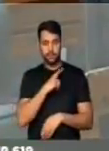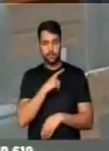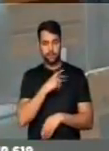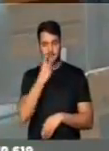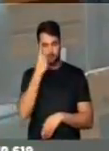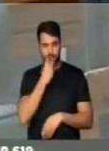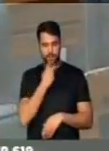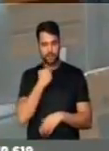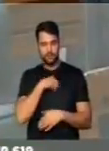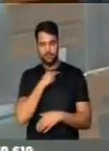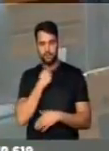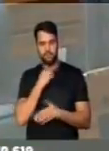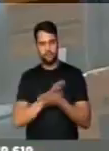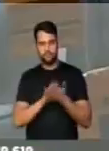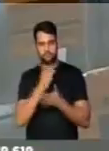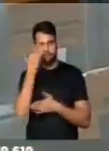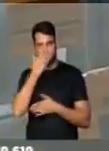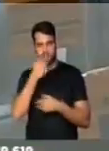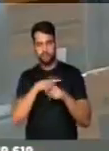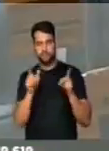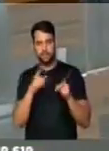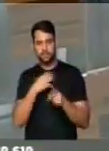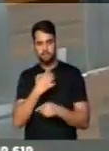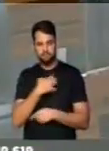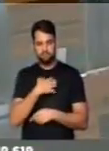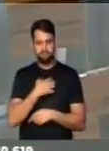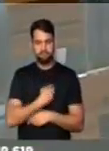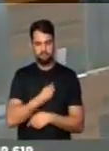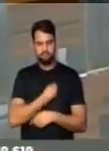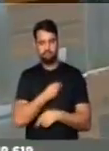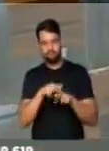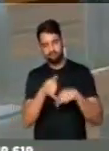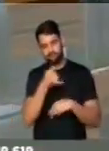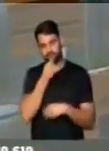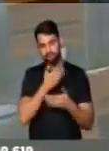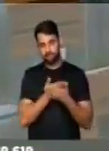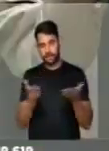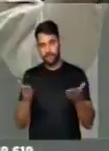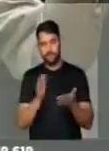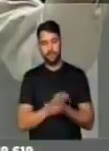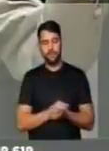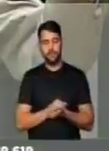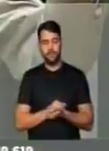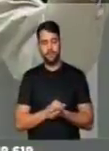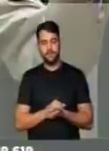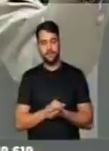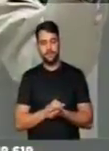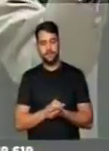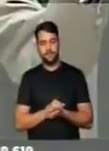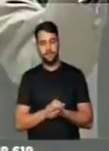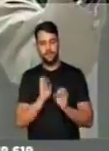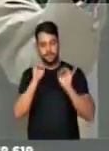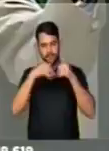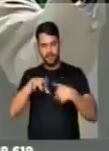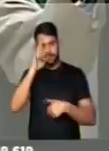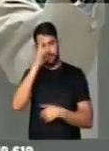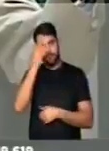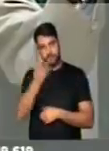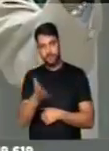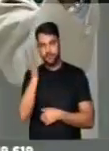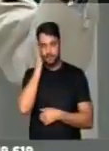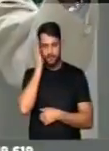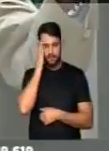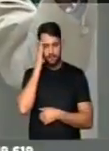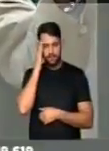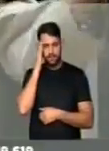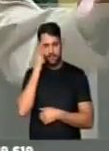sou cego, não vejo, mas sinto. Infelizmente, o final, Vossa Excelência sabe,